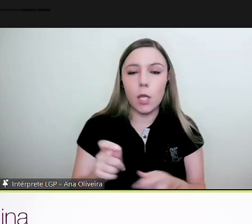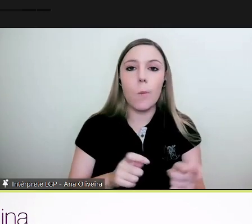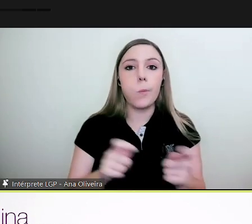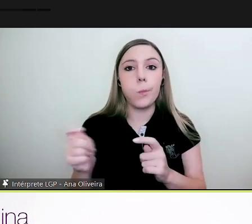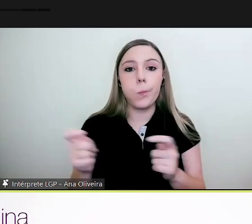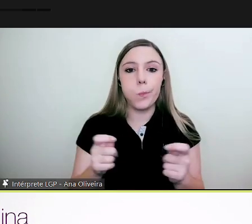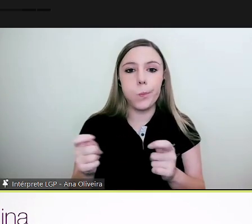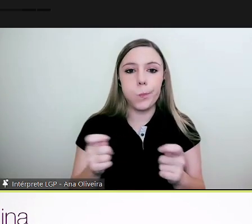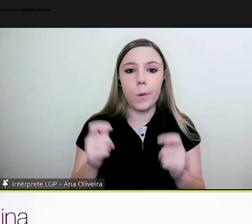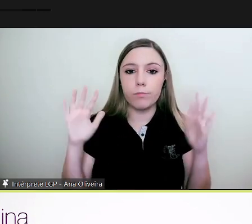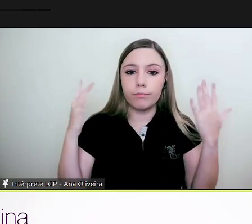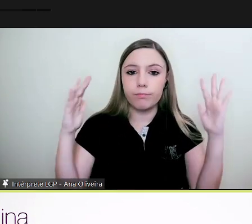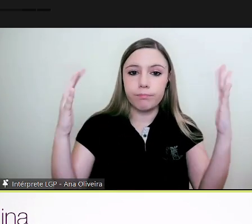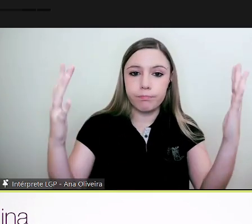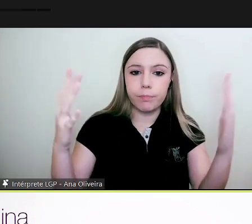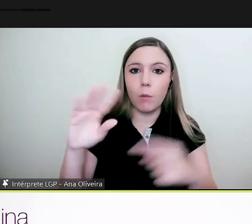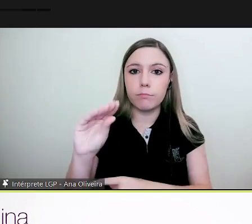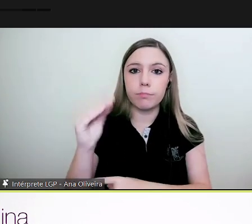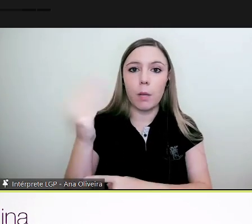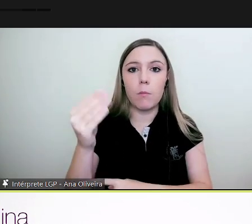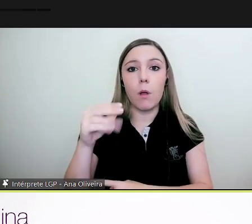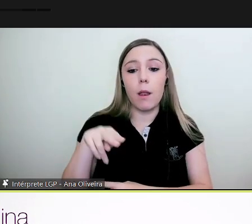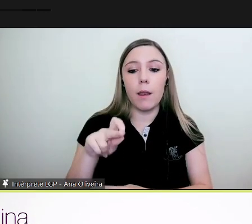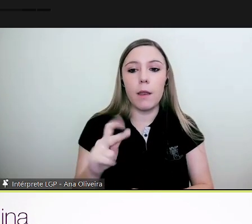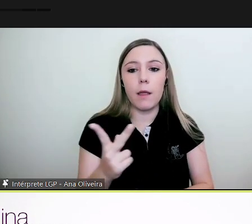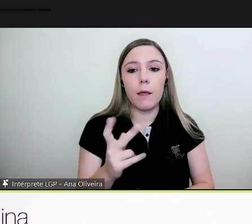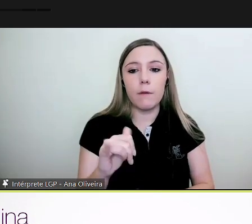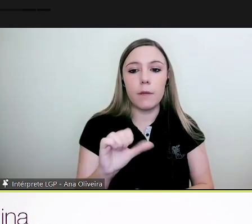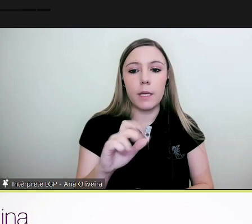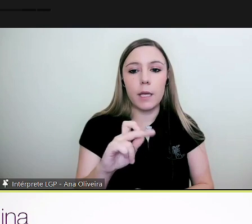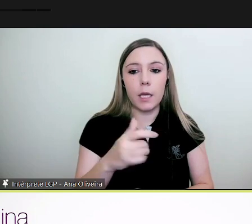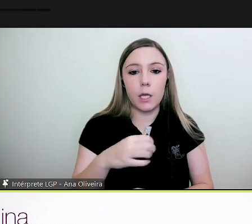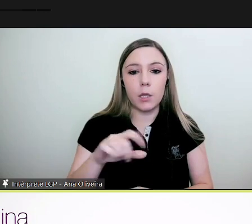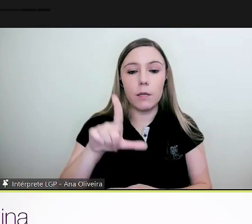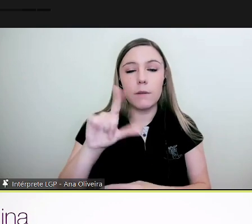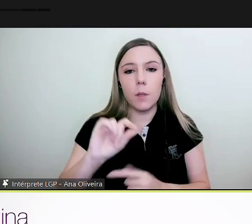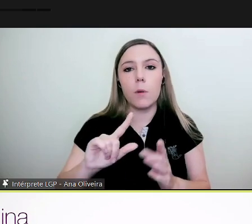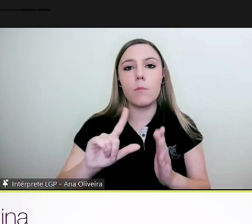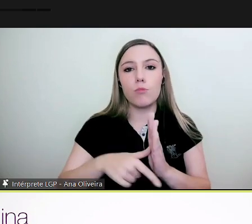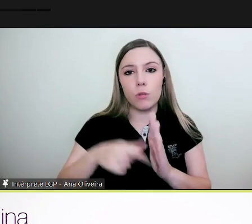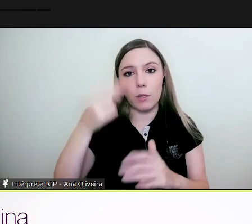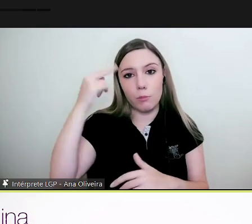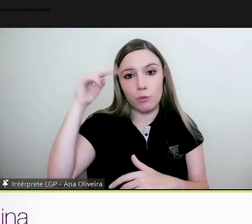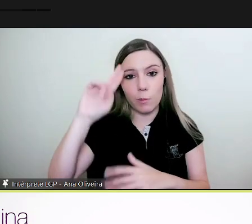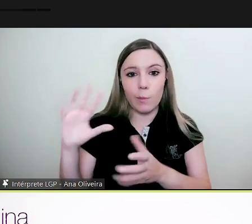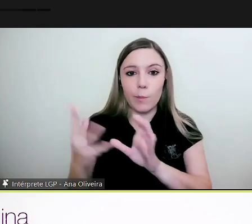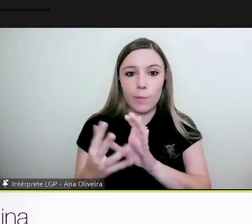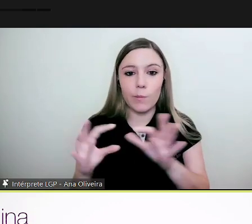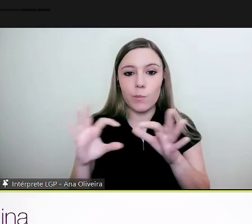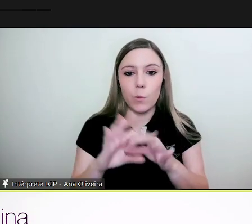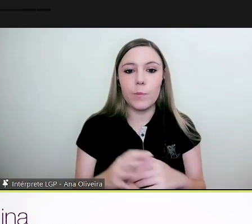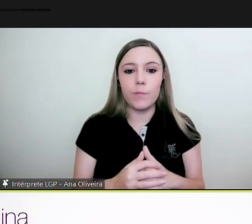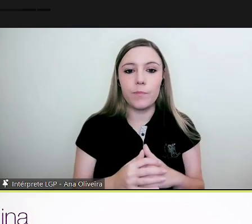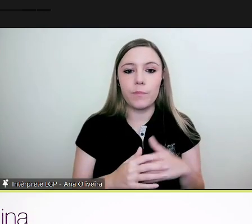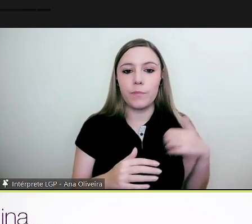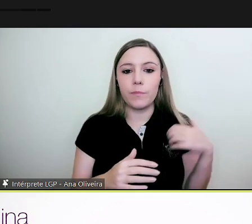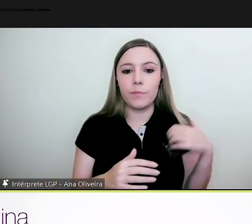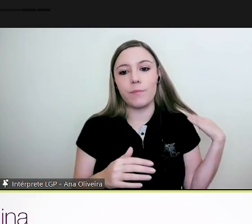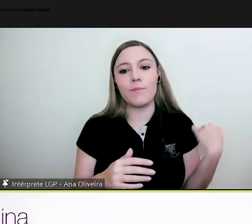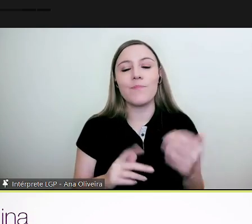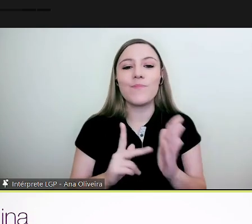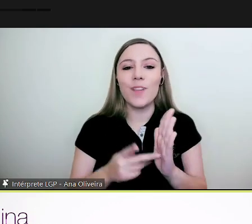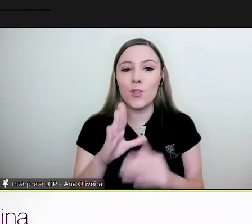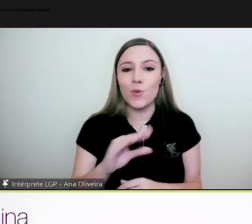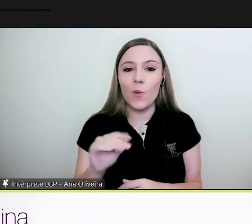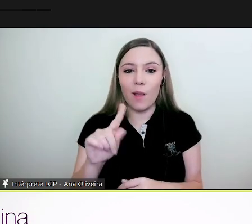património da Navigator e também o projeto Moçambique de sustentabilidade. Angelé, por favor,